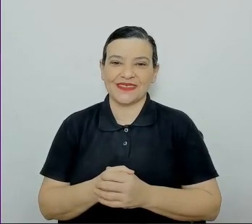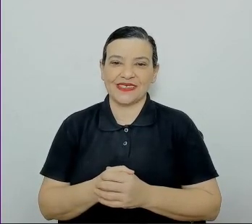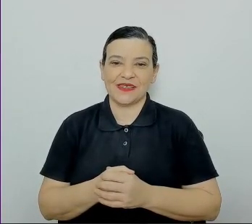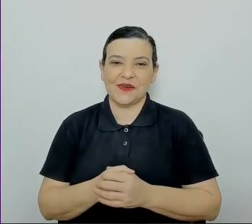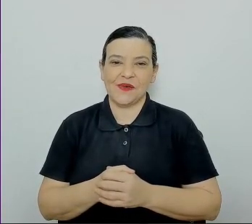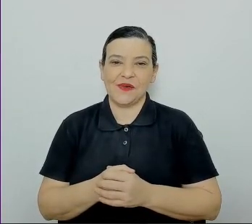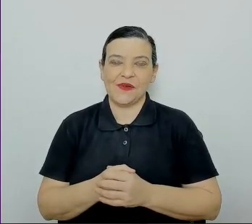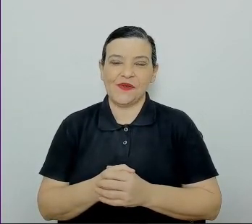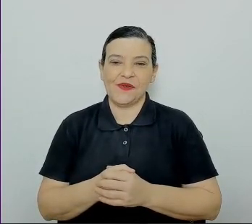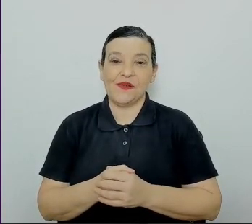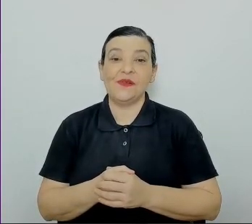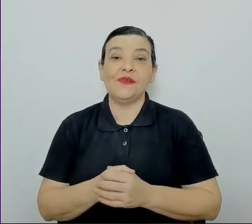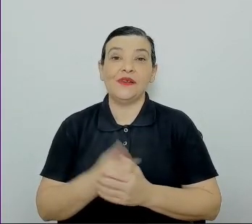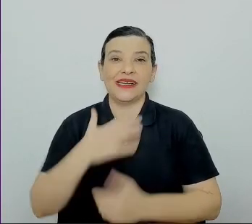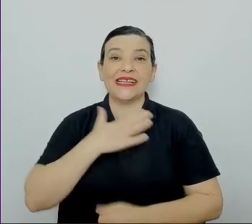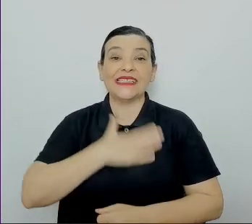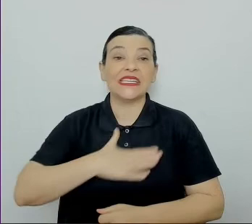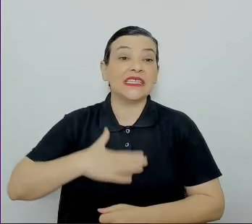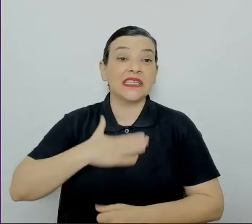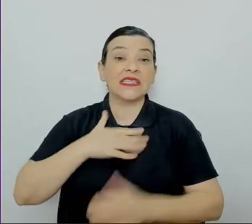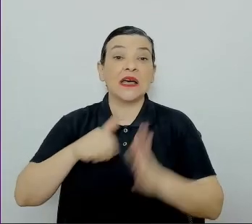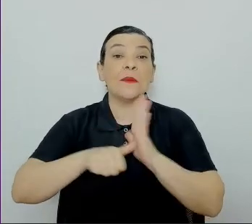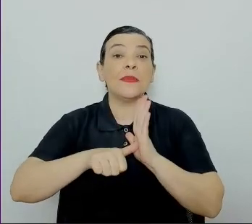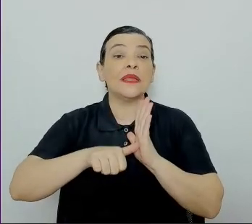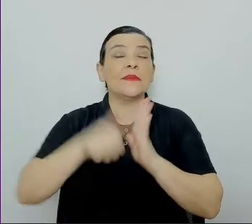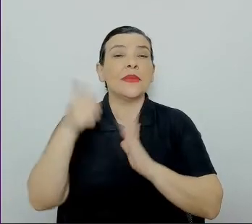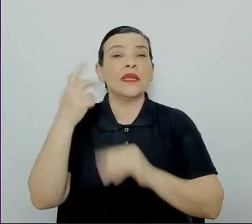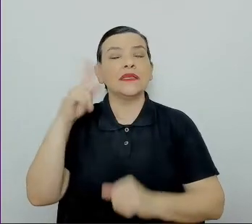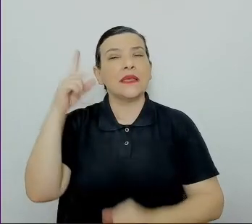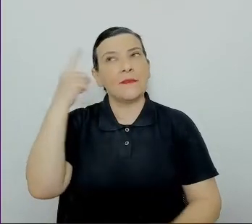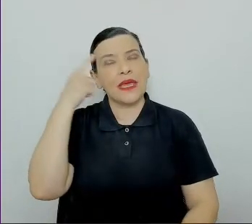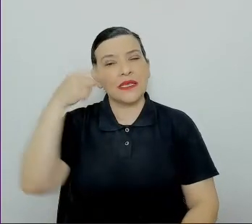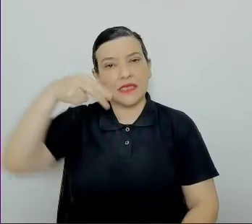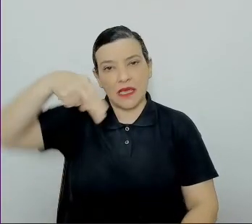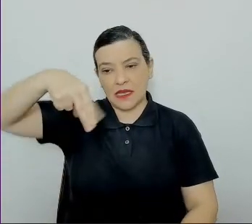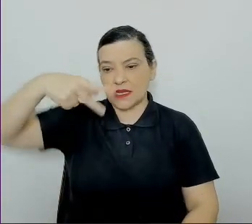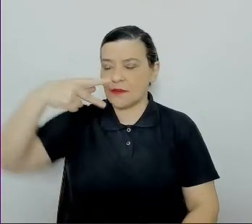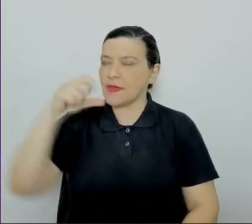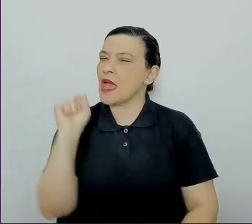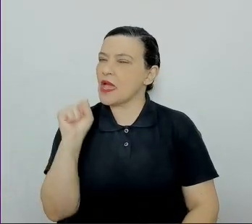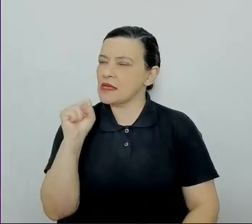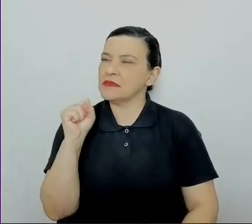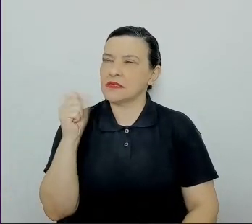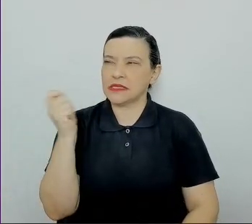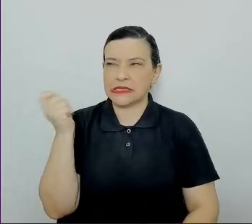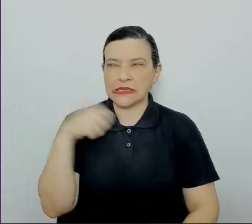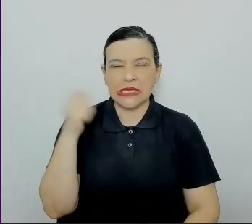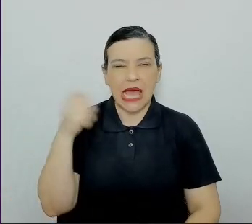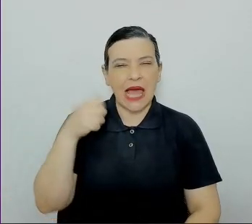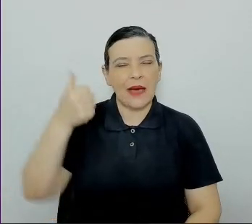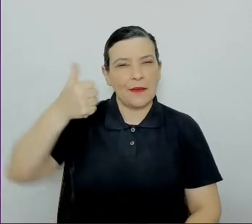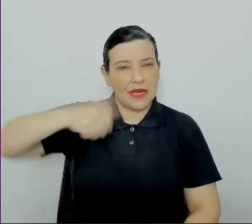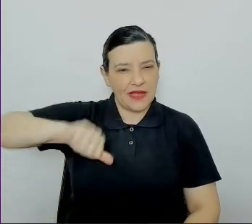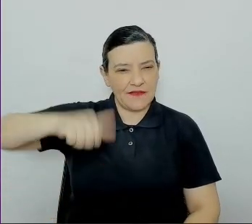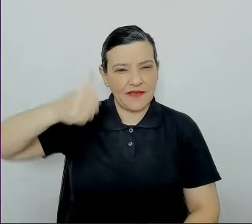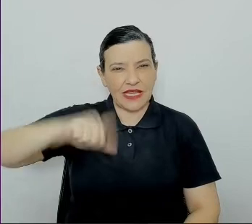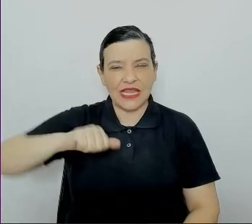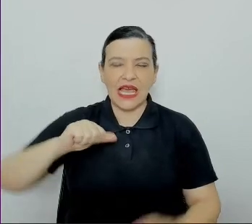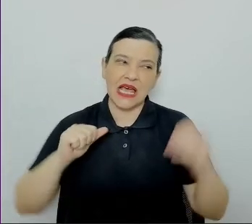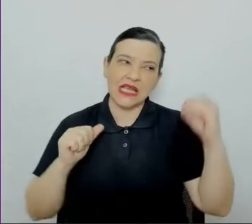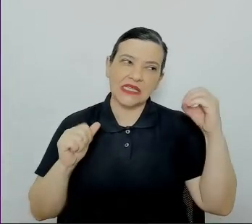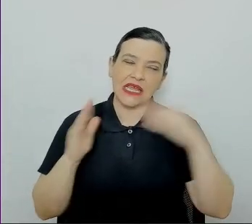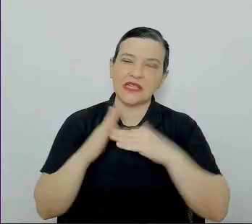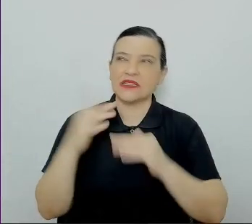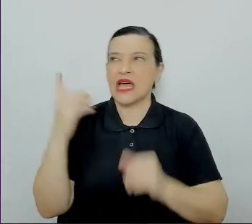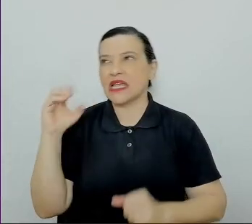vamos lá, sobre satisfação, a primeira coisa que você pensa é NPS. Vou medir com NPS, que é aquela pergunta clássica, de 0 a 10, quanto que você recomenda